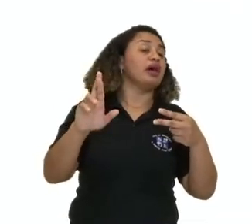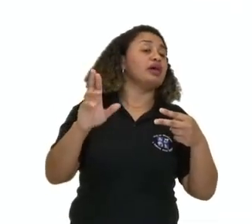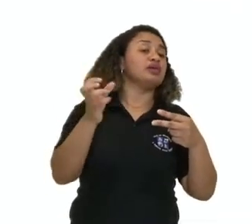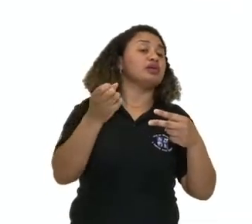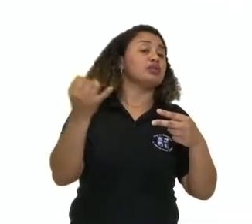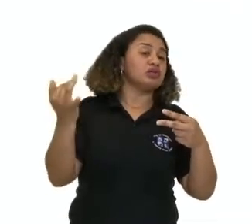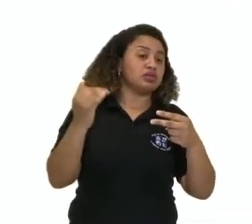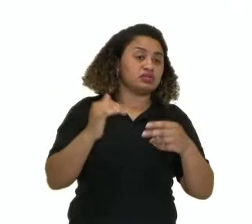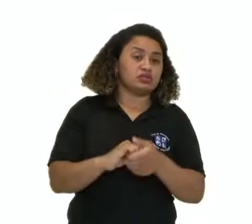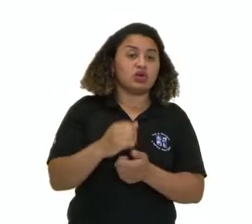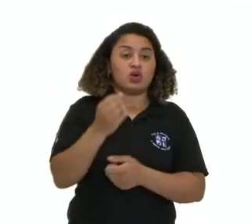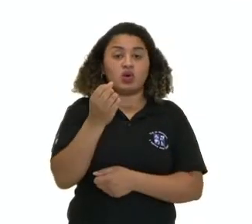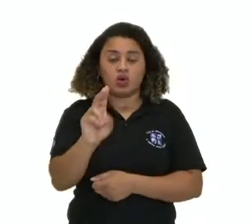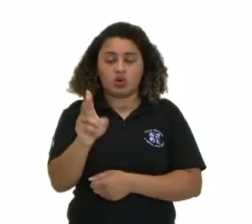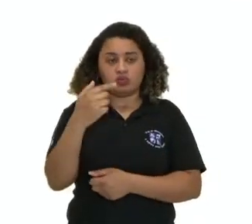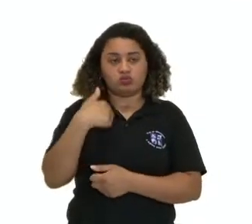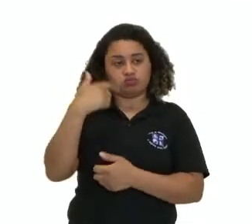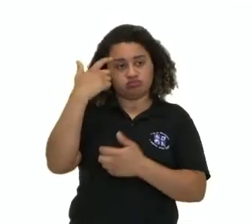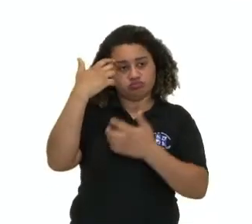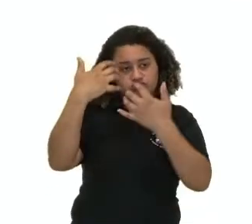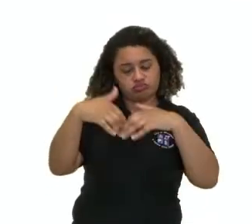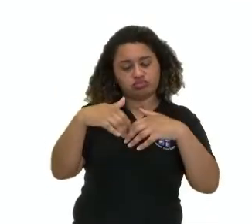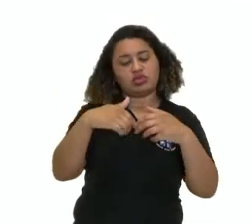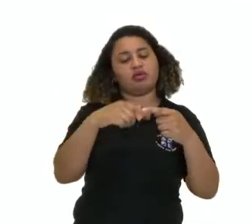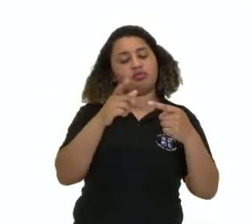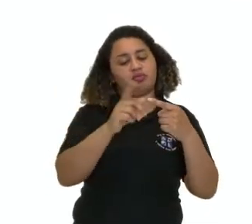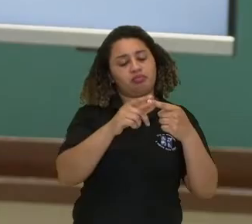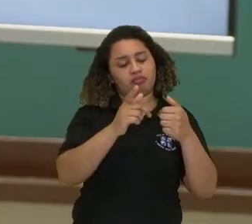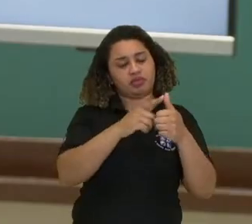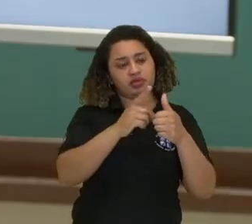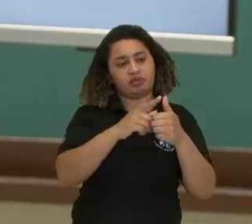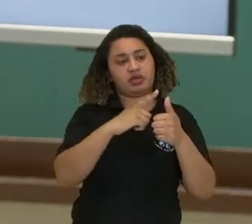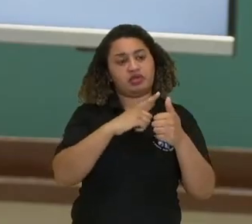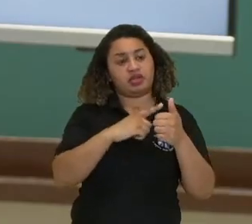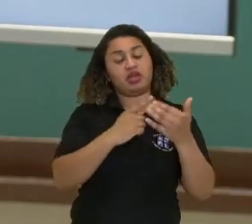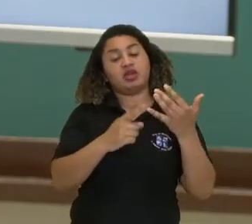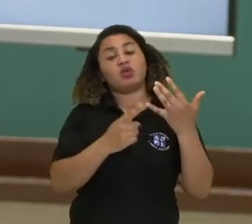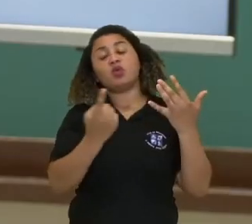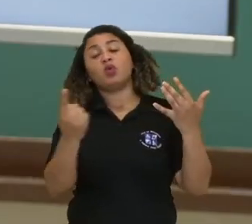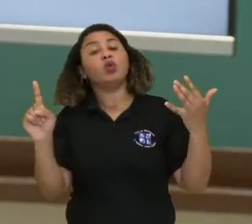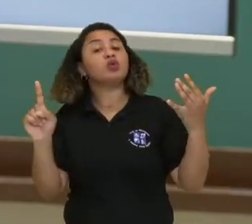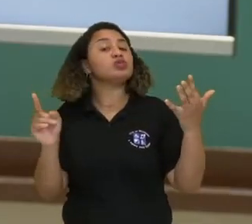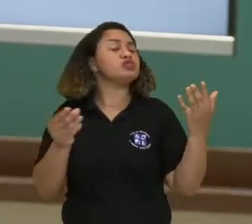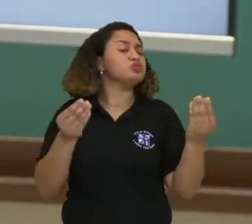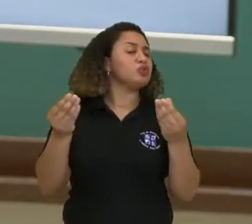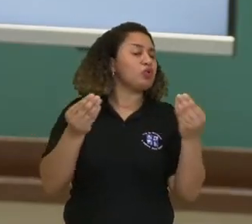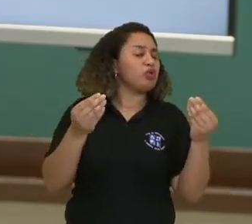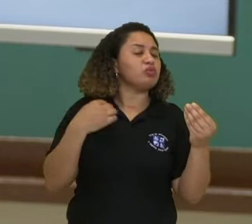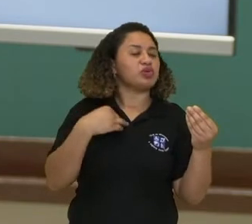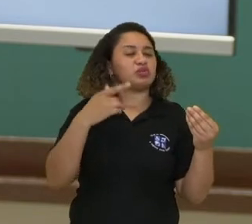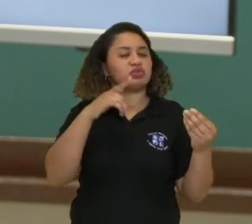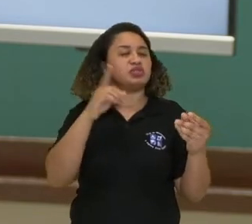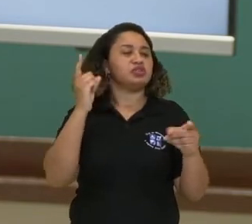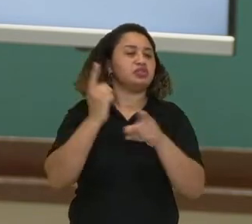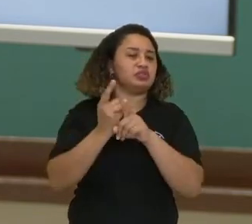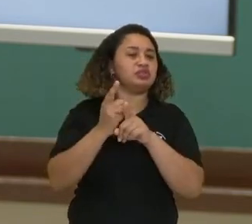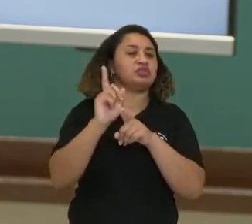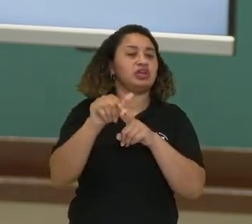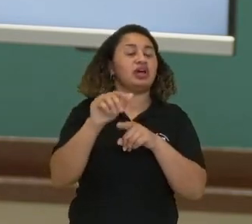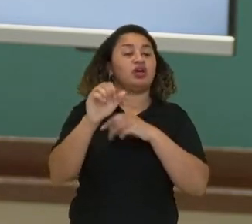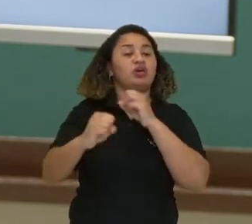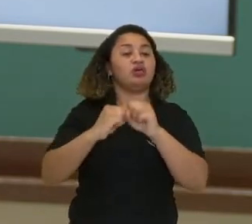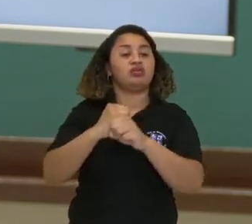ainda, posso pensar, tem o primeiro termo, posso descobrir o último termo. O último termo seria referente ao ano